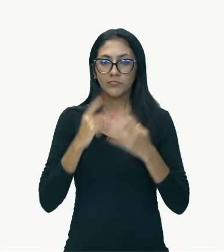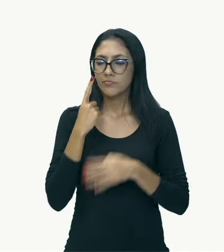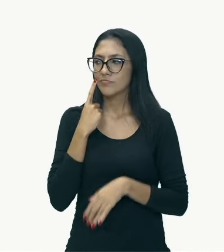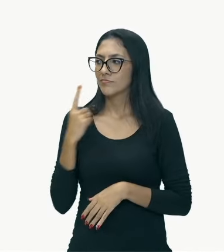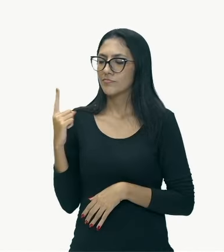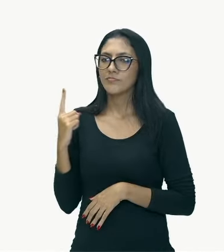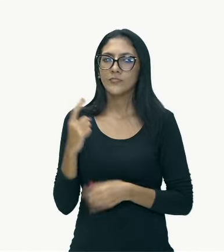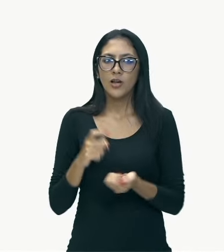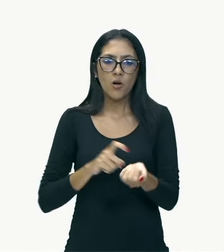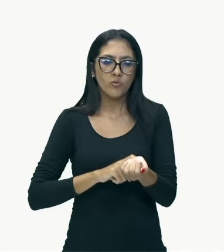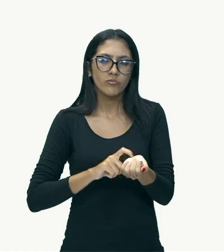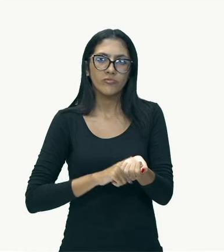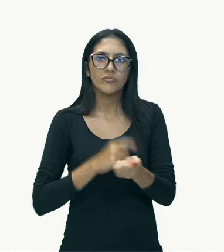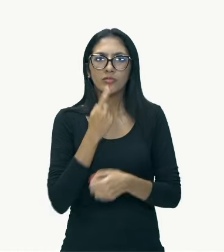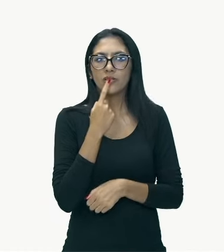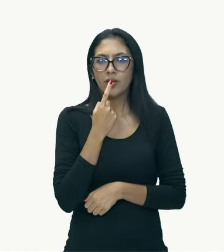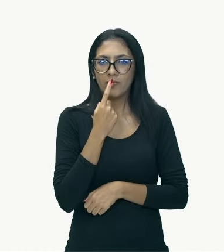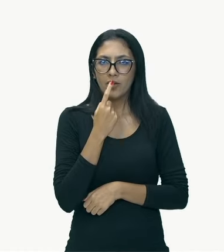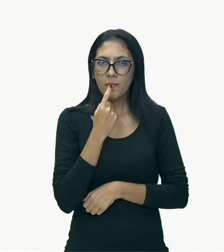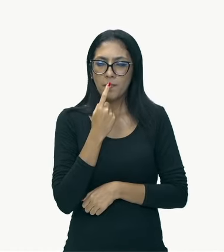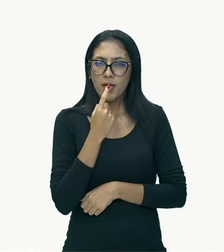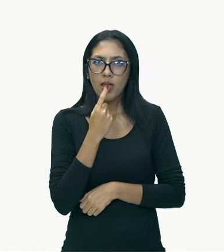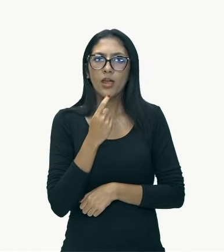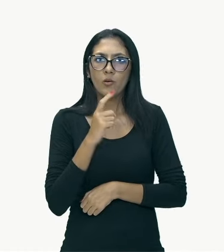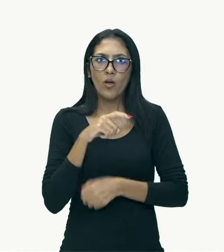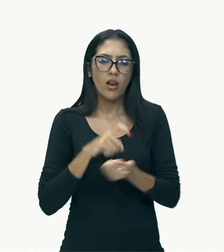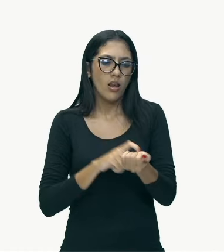sangue. O sangue, ele